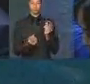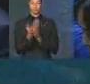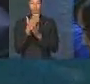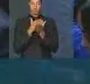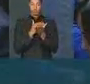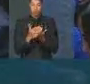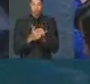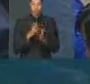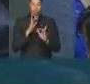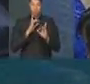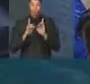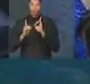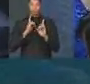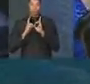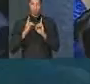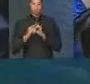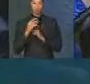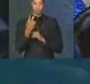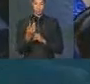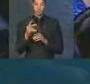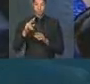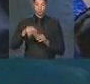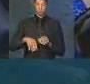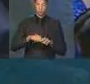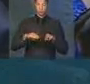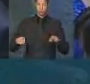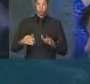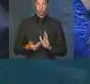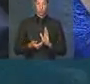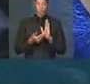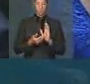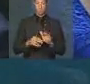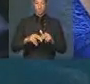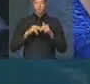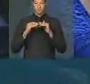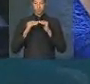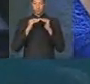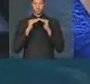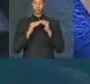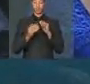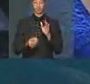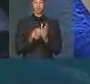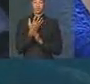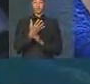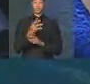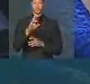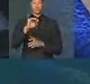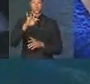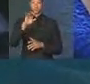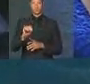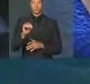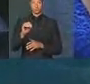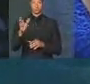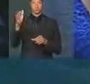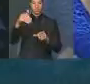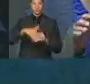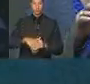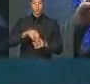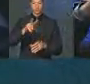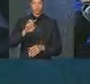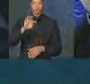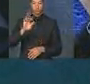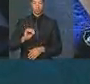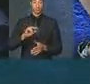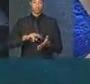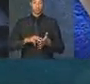começou a discutir que as duas mesas das casas por unanimidade estabeleceram um rito para a votação de